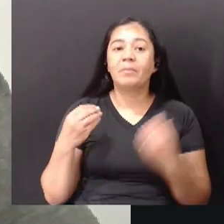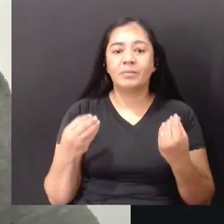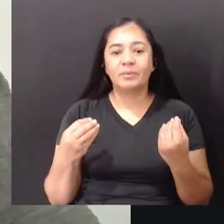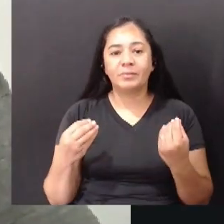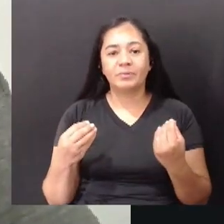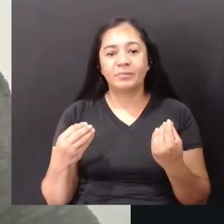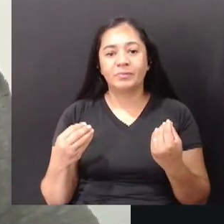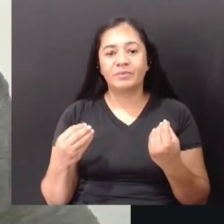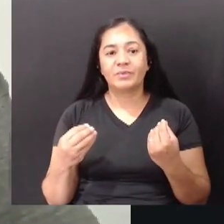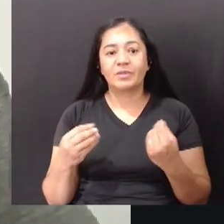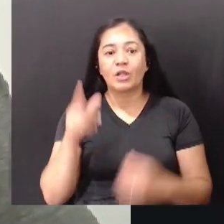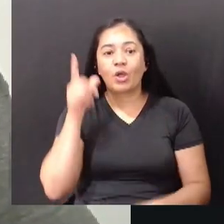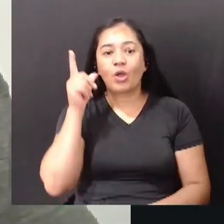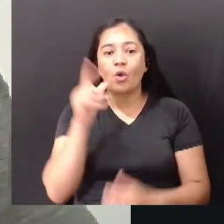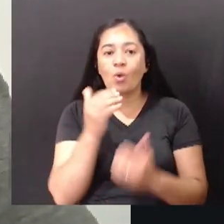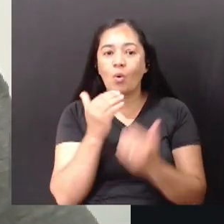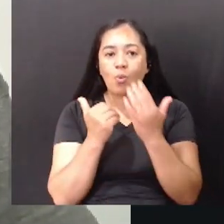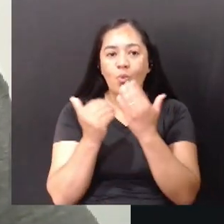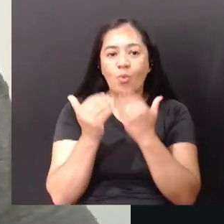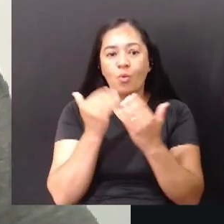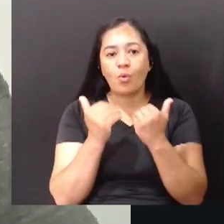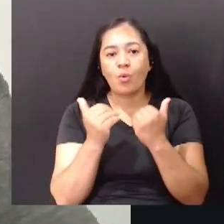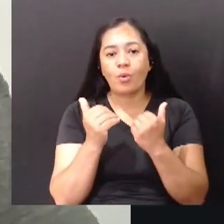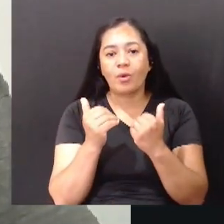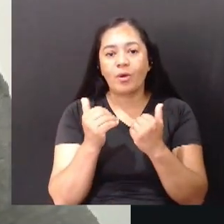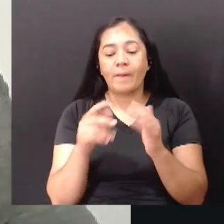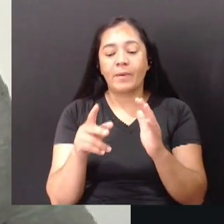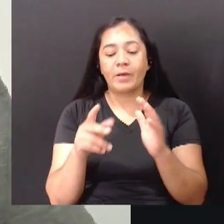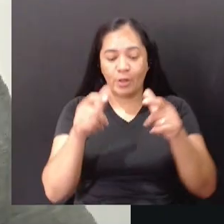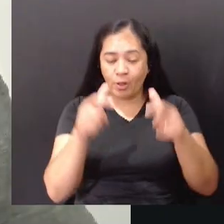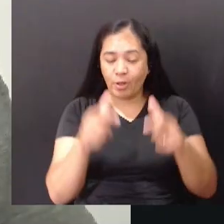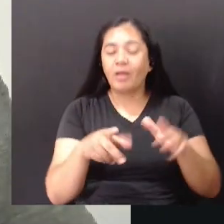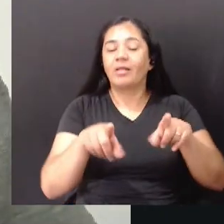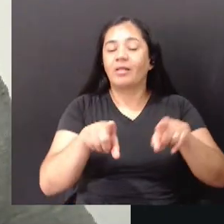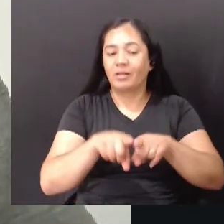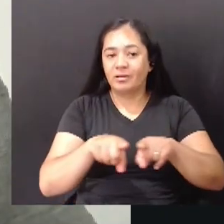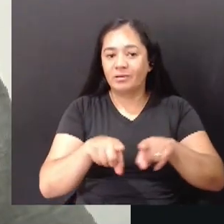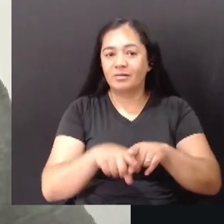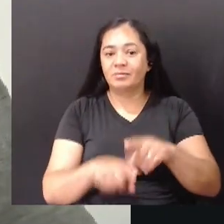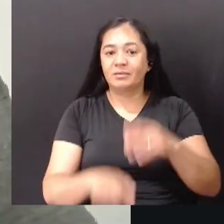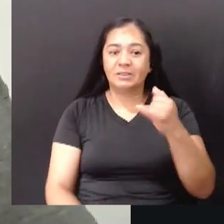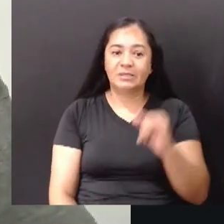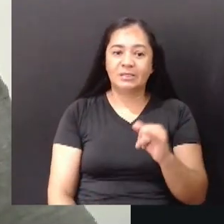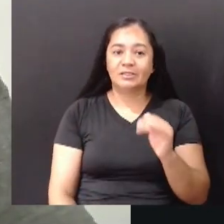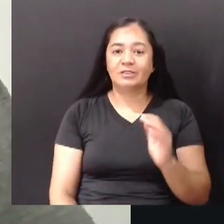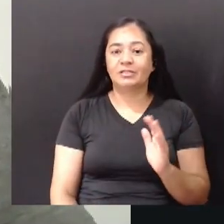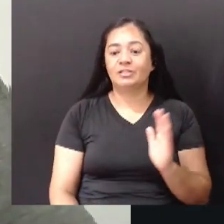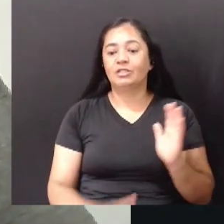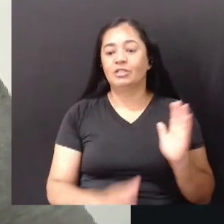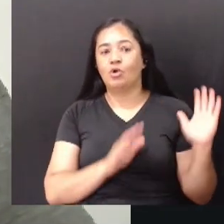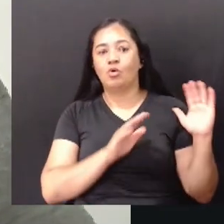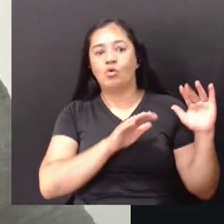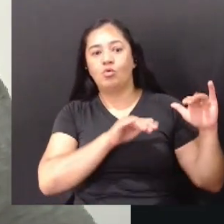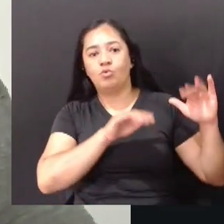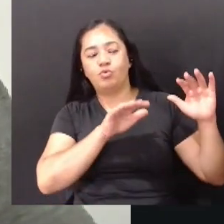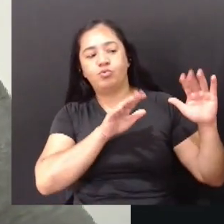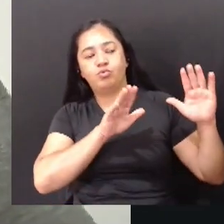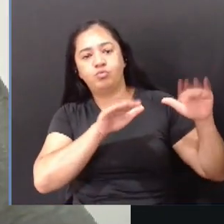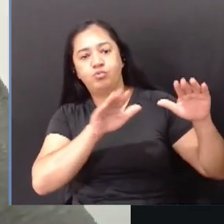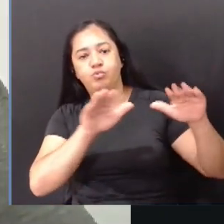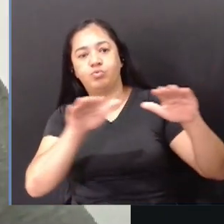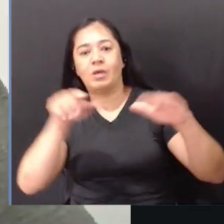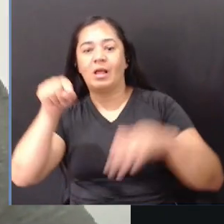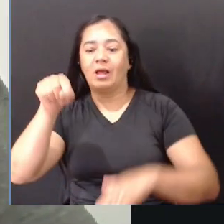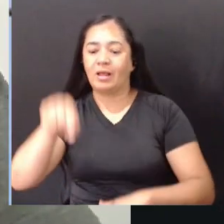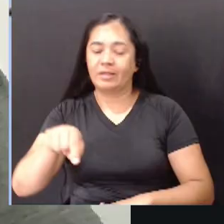para que ele consiga alimento e abrigo. Né? E se ele está chegando até aqui,